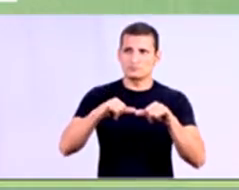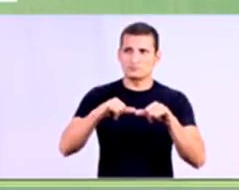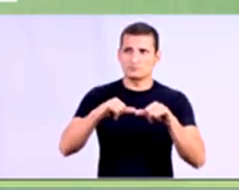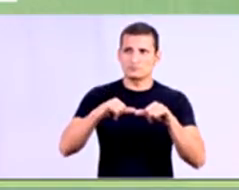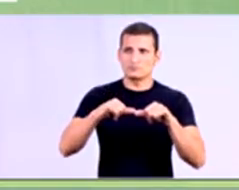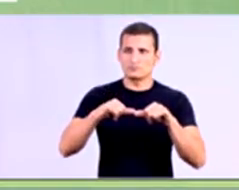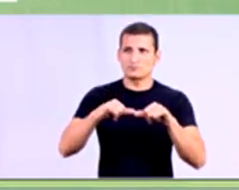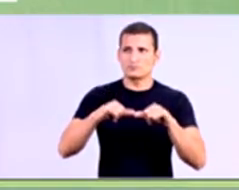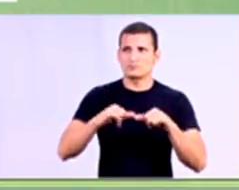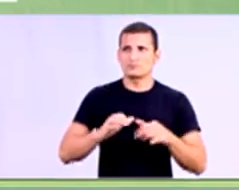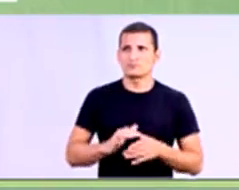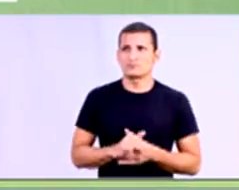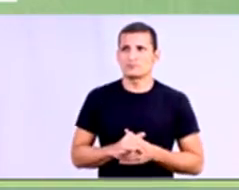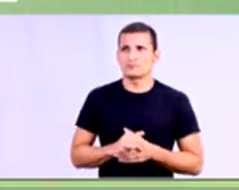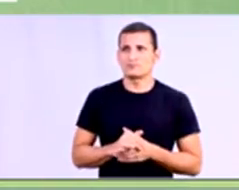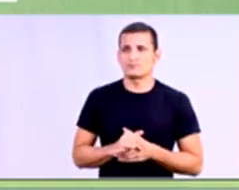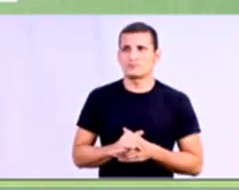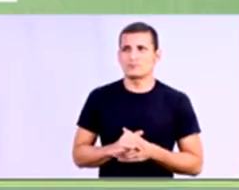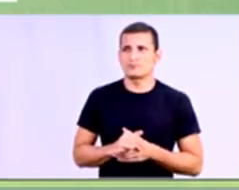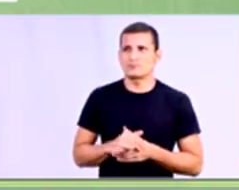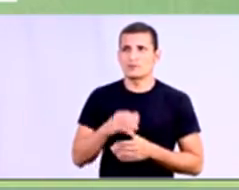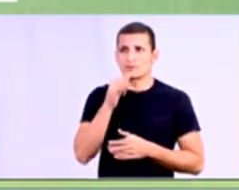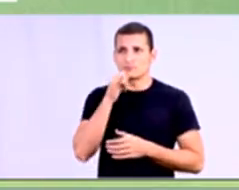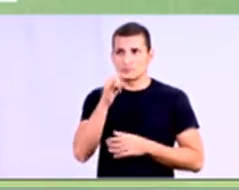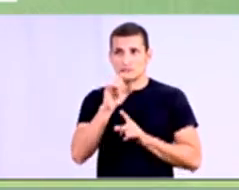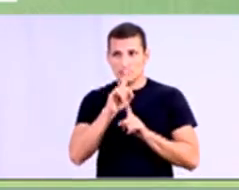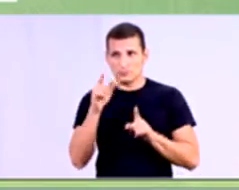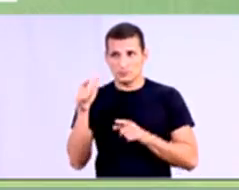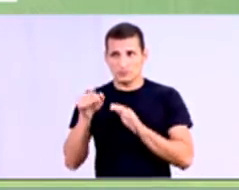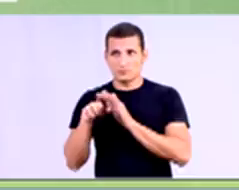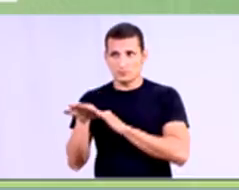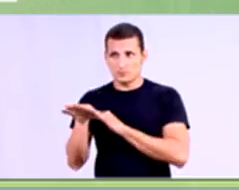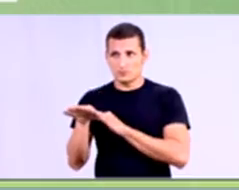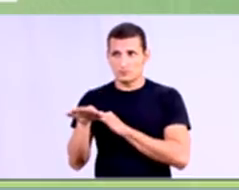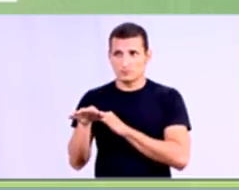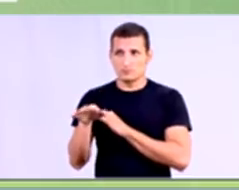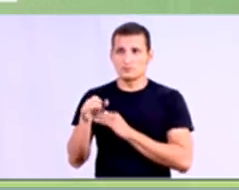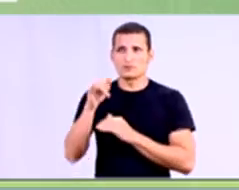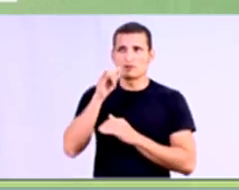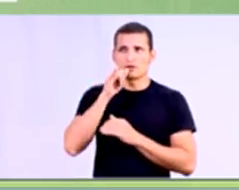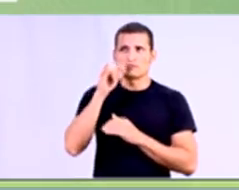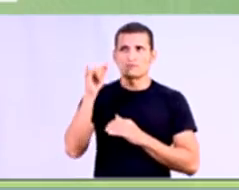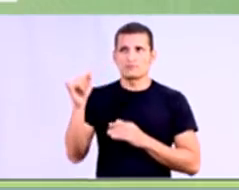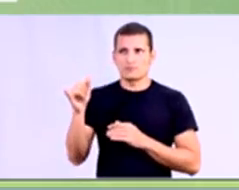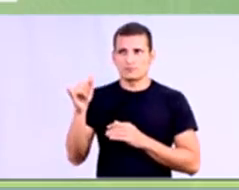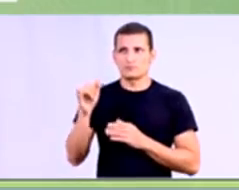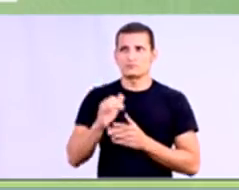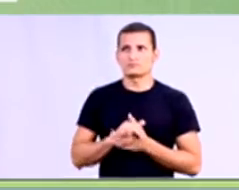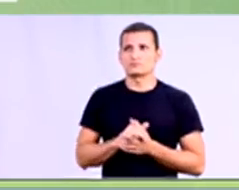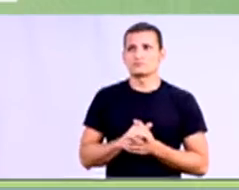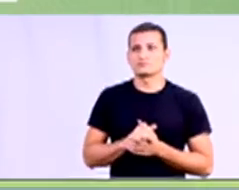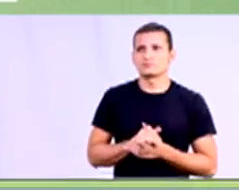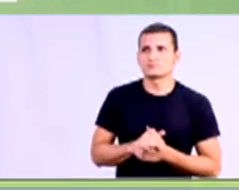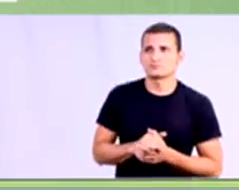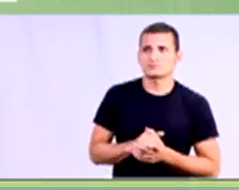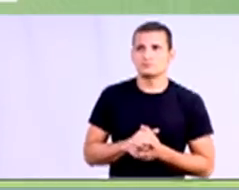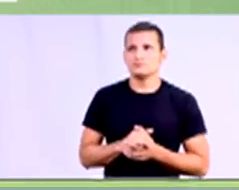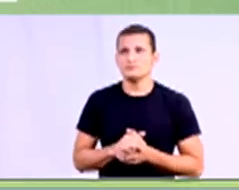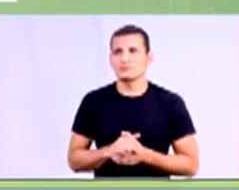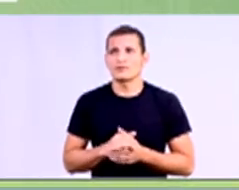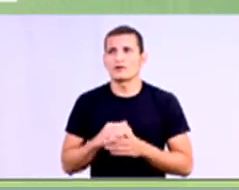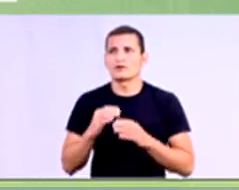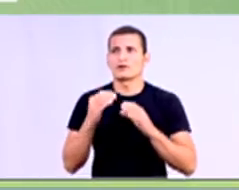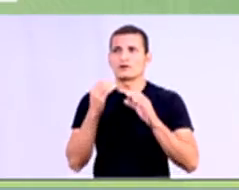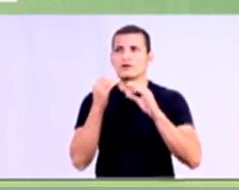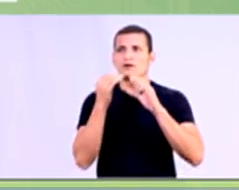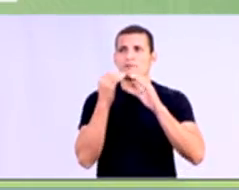essa quantidade no carrinho. Se não possui estoque, eu informo, né, eu peço para que ele informe aí um